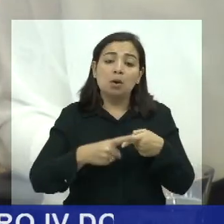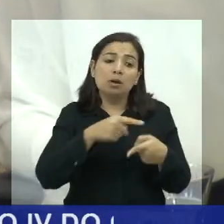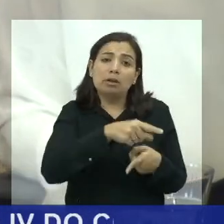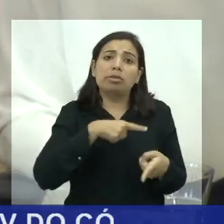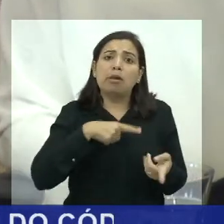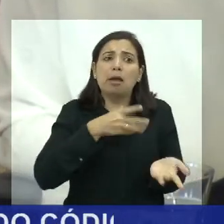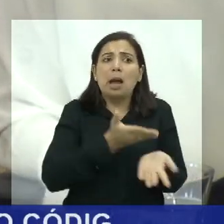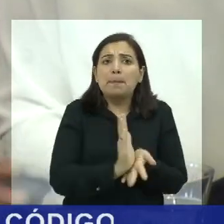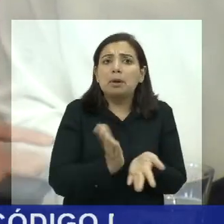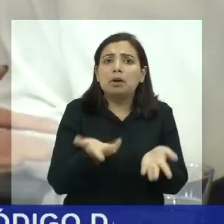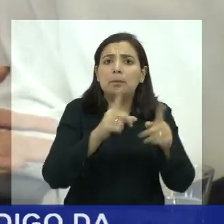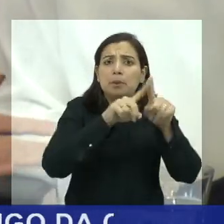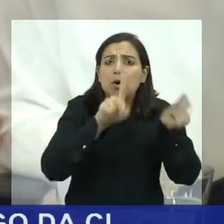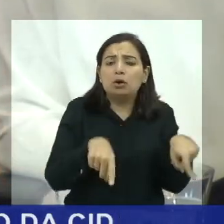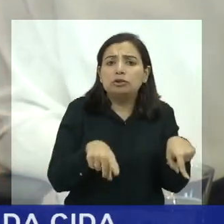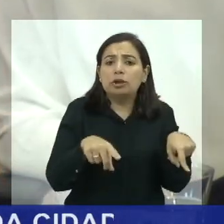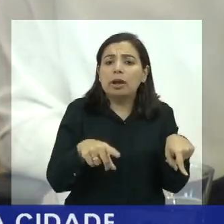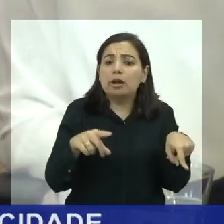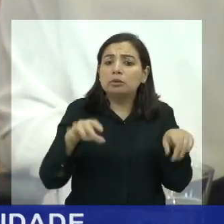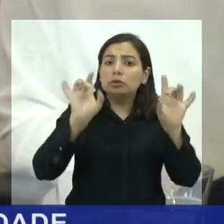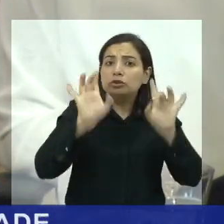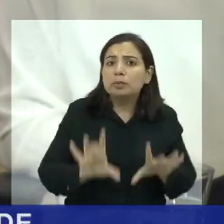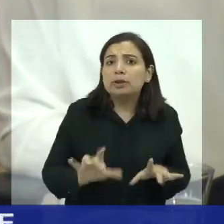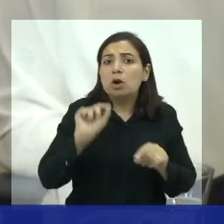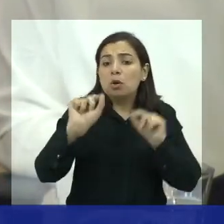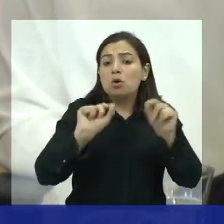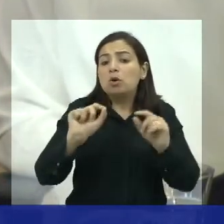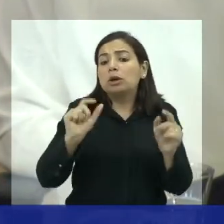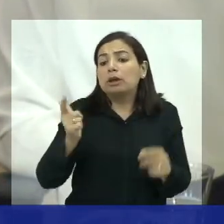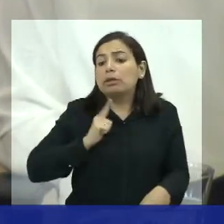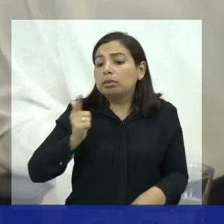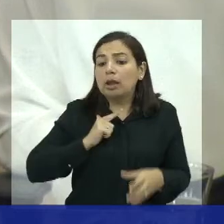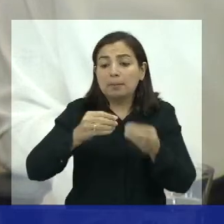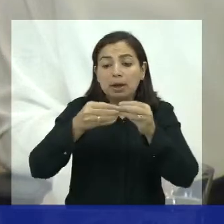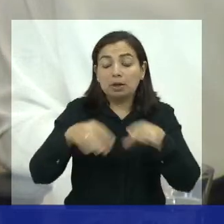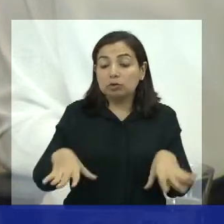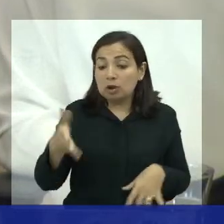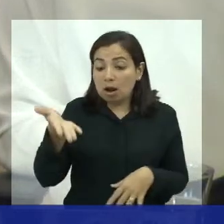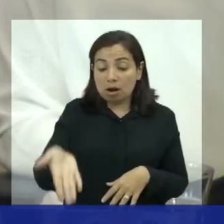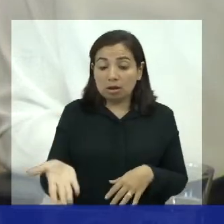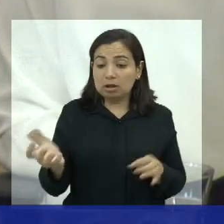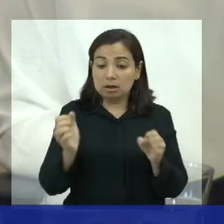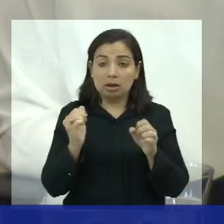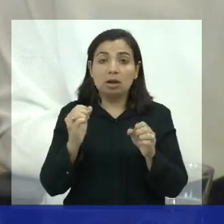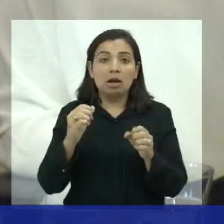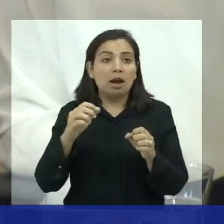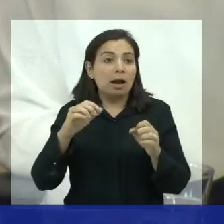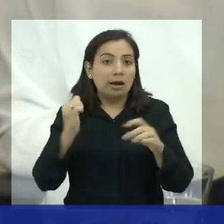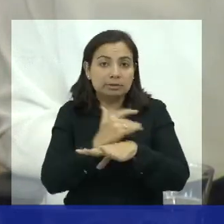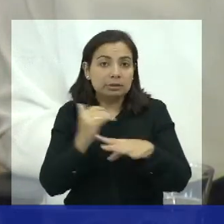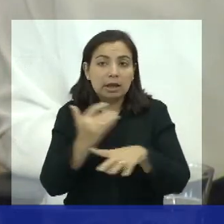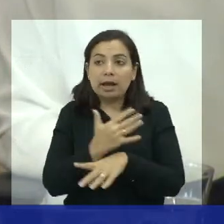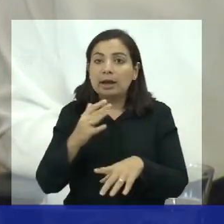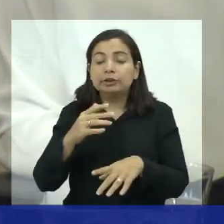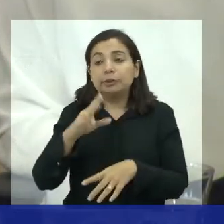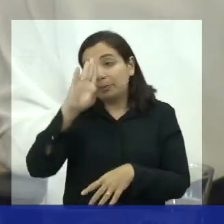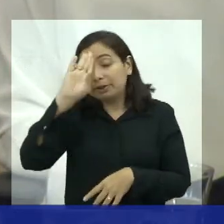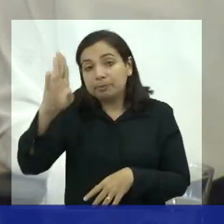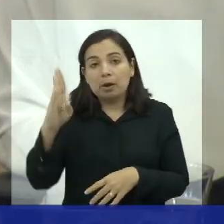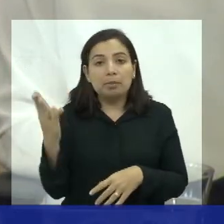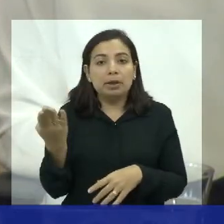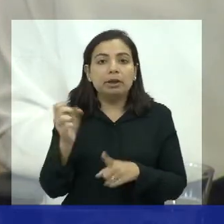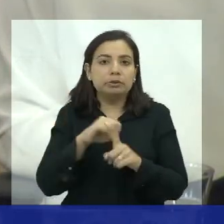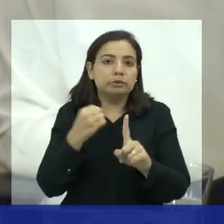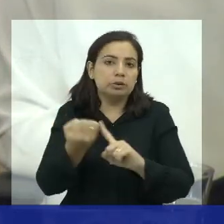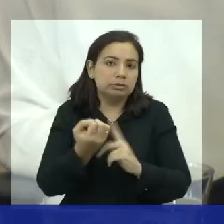projetos especiais que estão impactando na cidade e diretamente na sociedade. E aí,